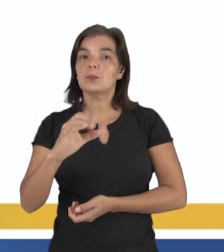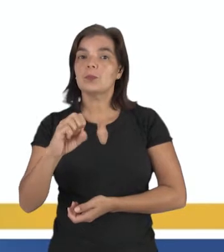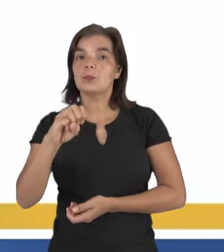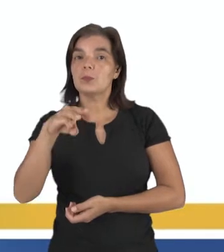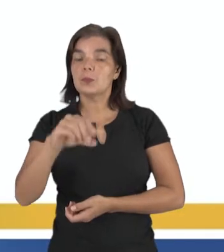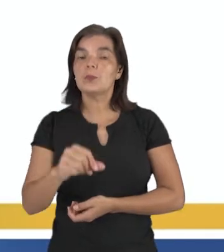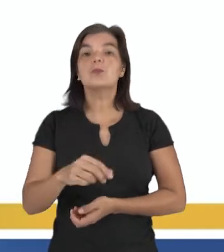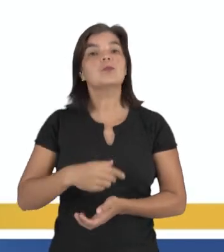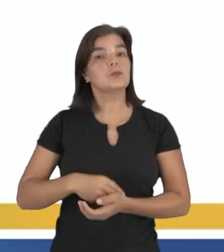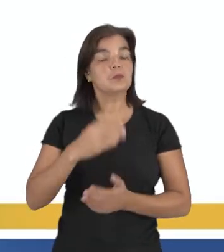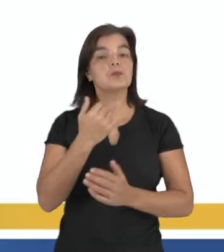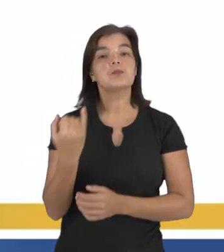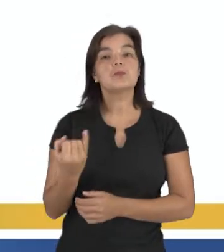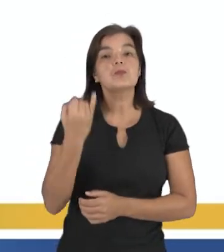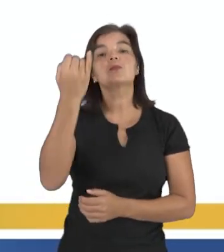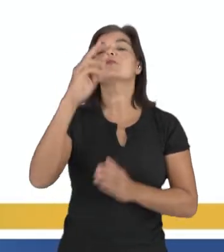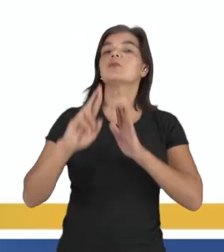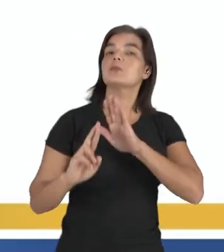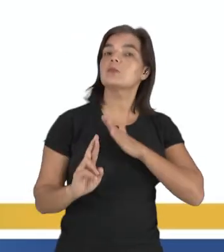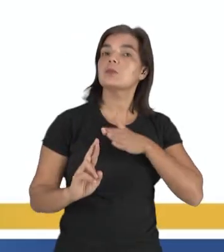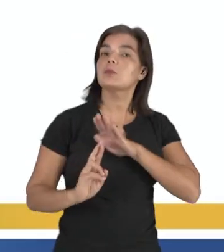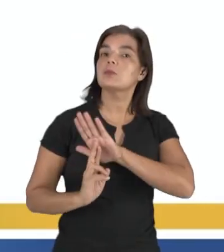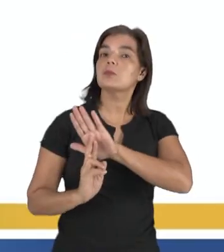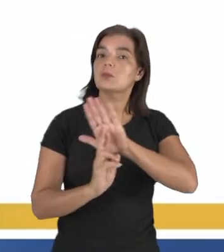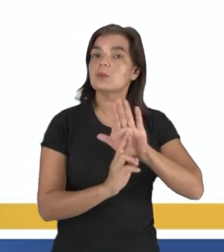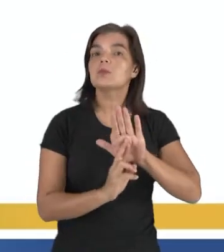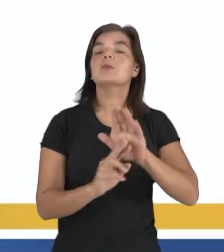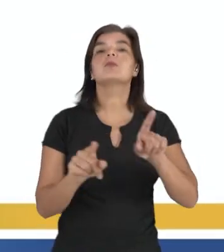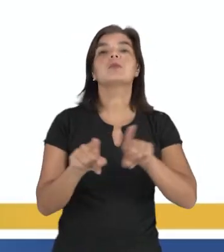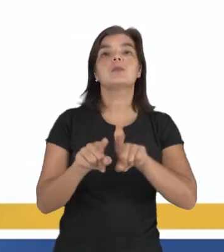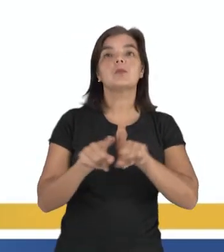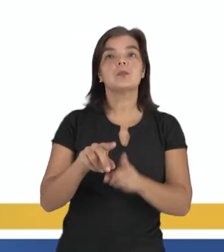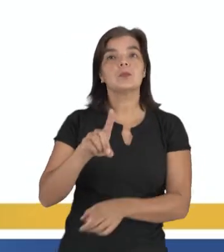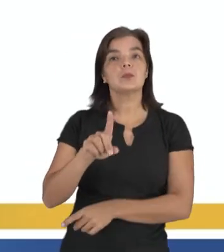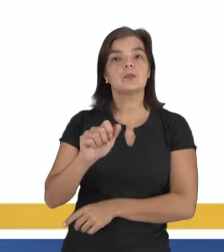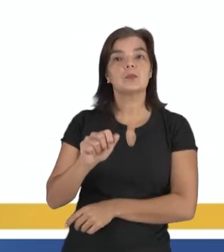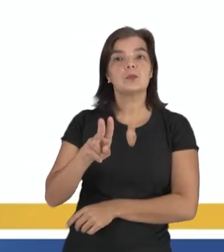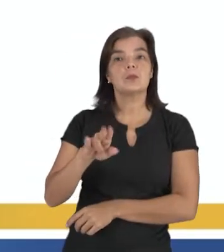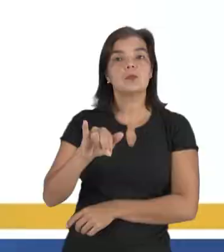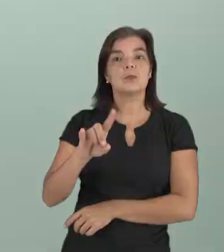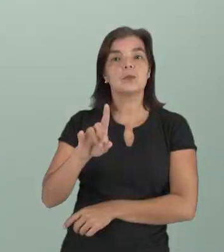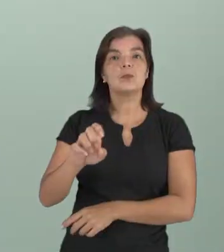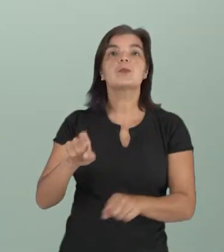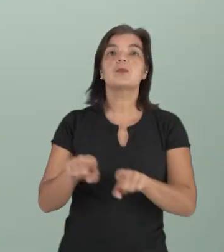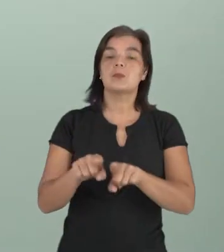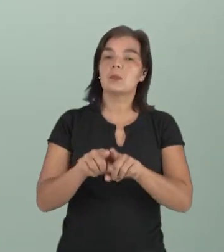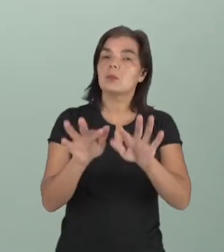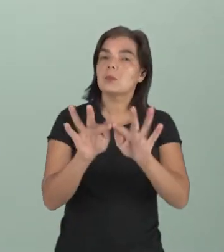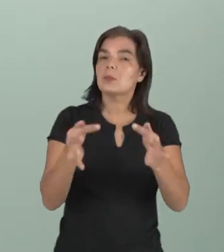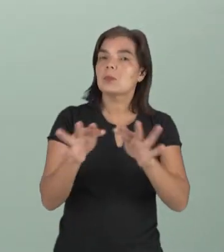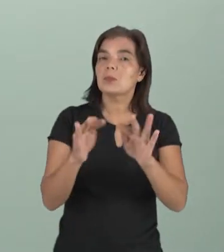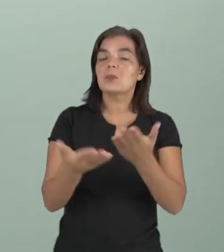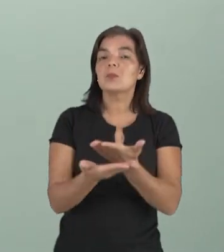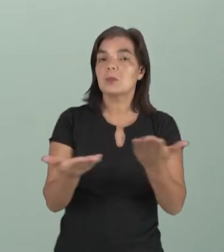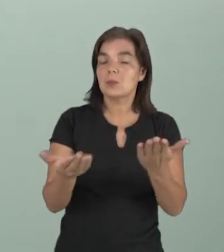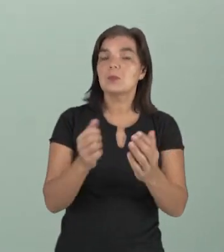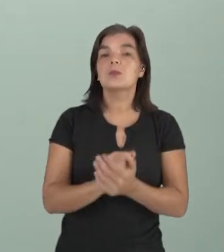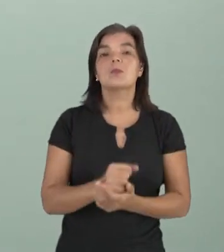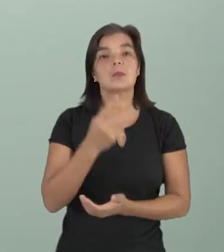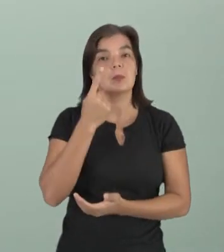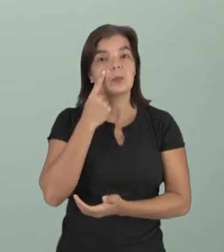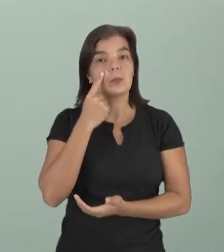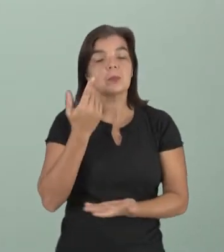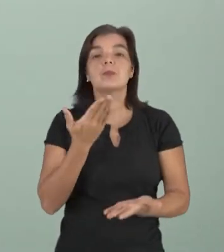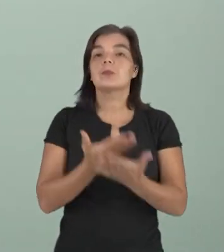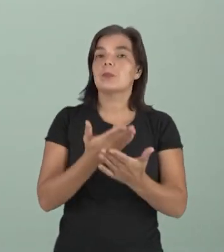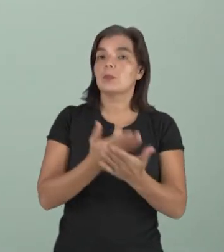grandes representantes do ceticismo moderno é David Hume. A filosofia de David Hume, para simplificar para vocês, que a gente vai ter uma